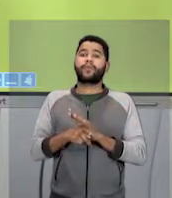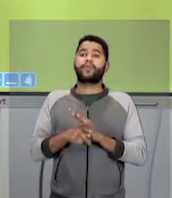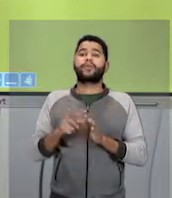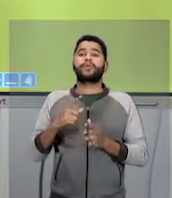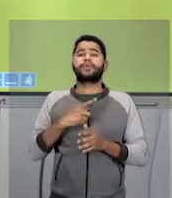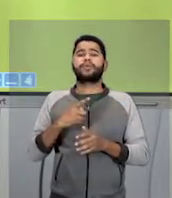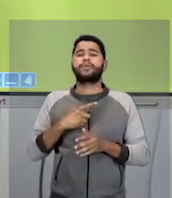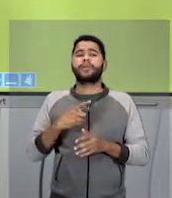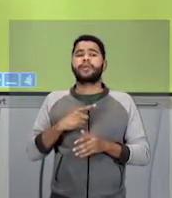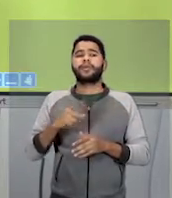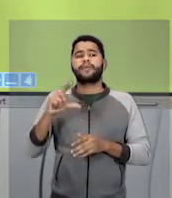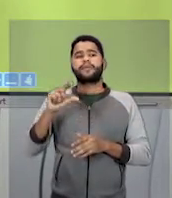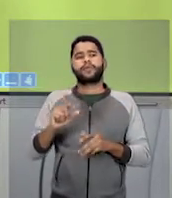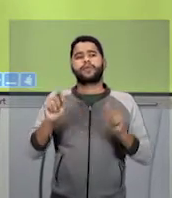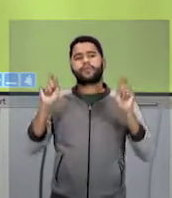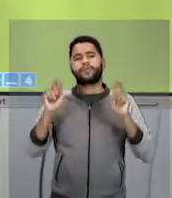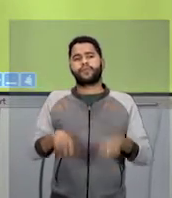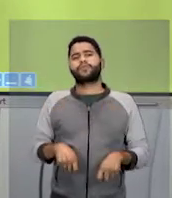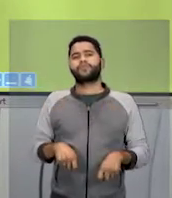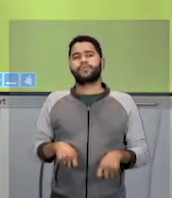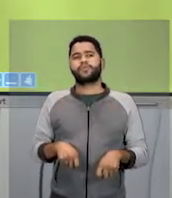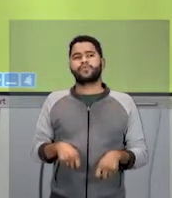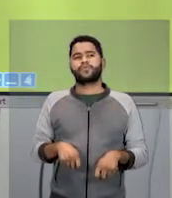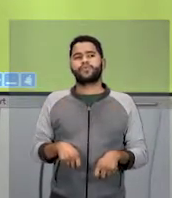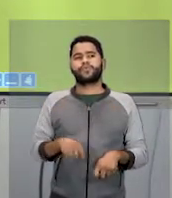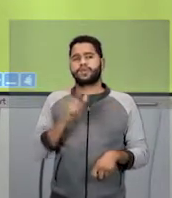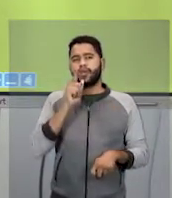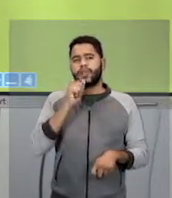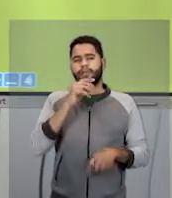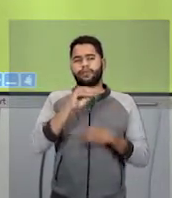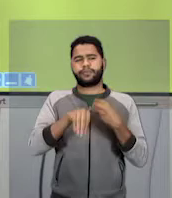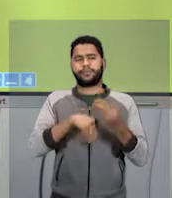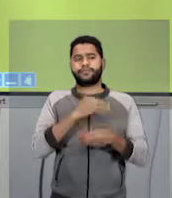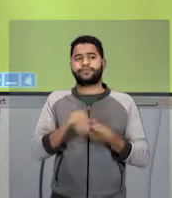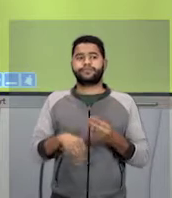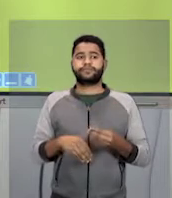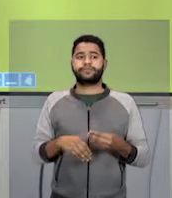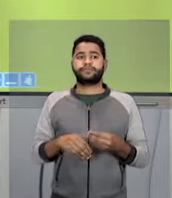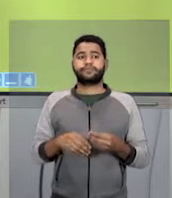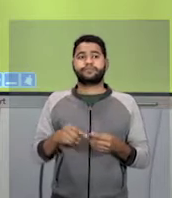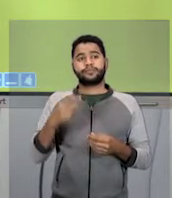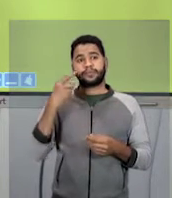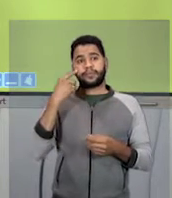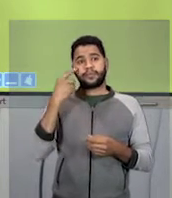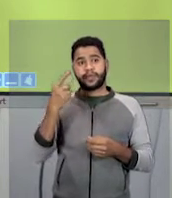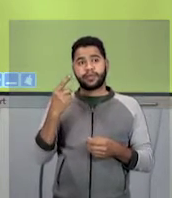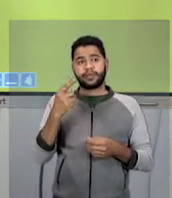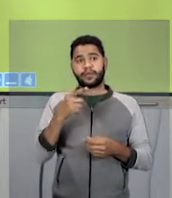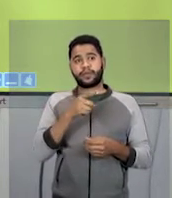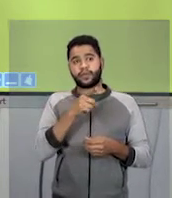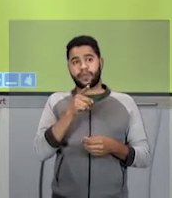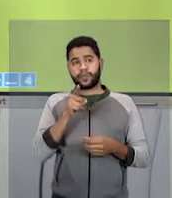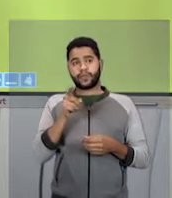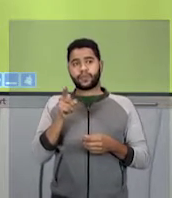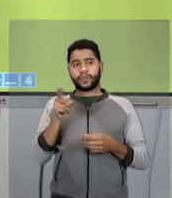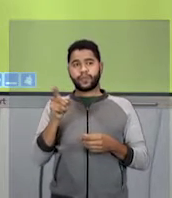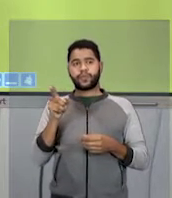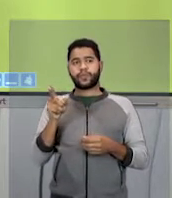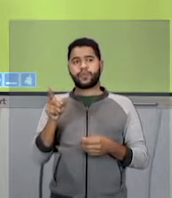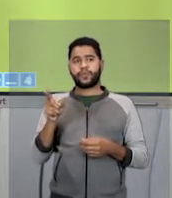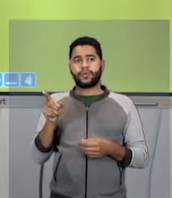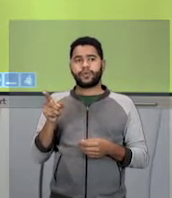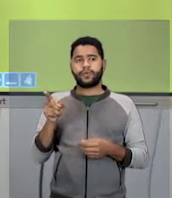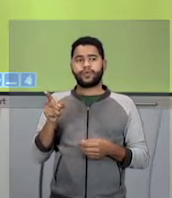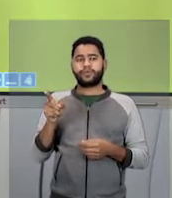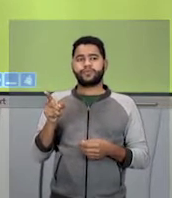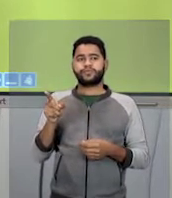ter a menor possibilidade da água se misturar. E considerando que assim que essa água entrar aqui, ela vai entrar